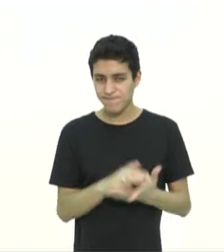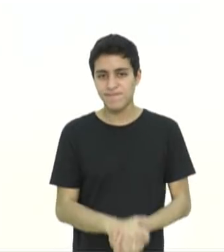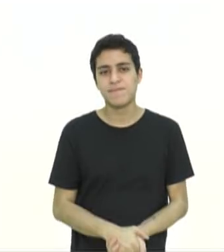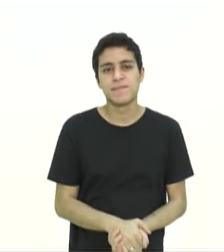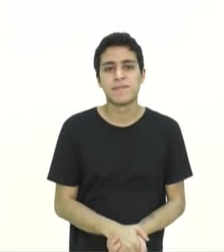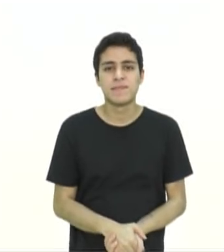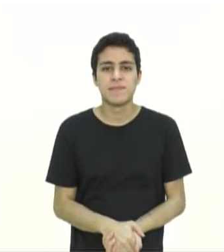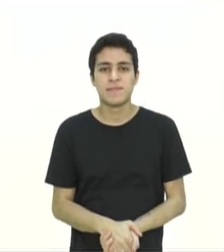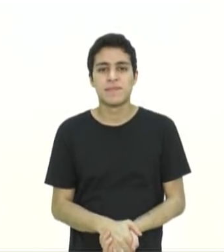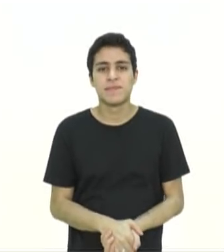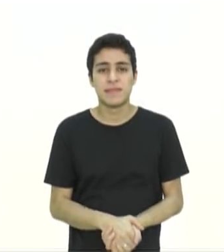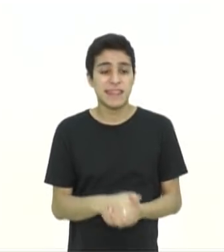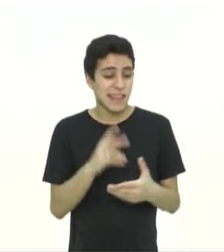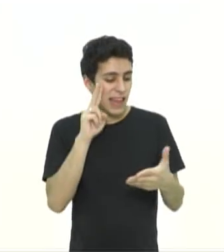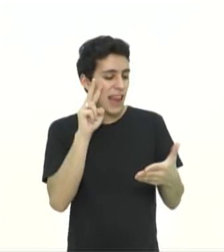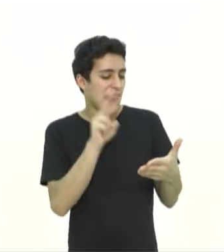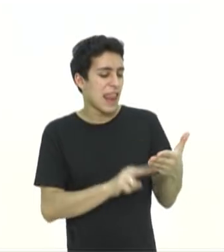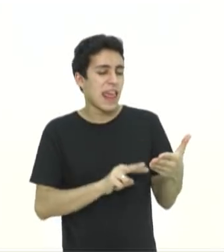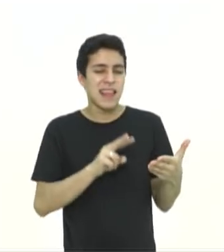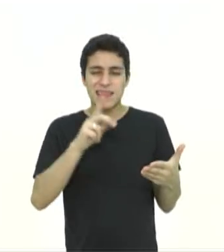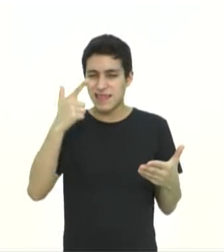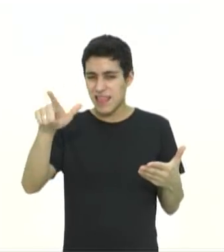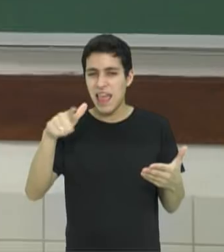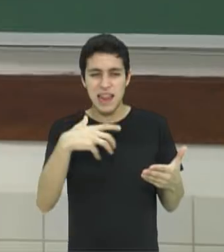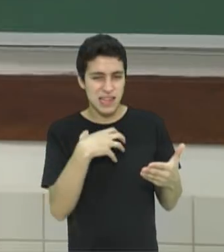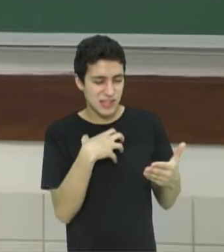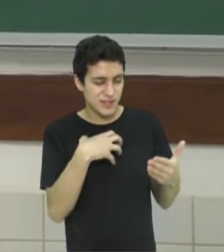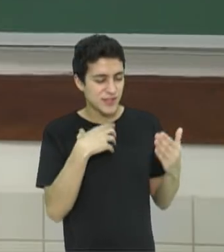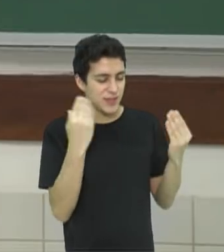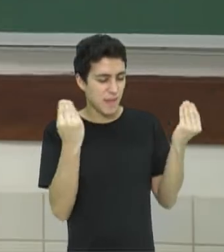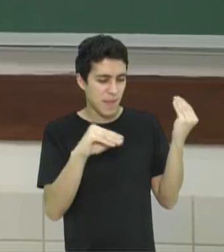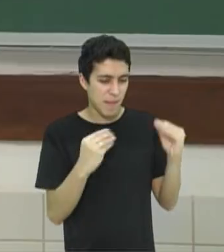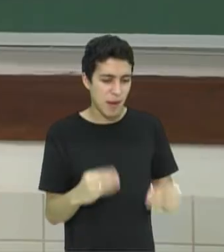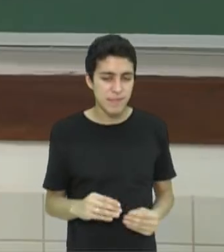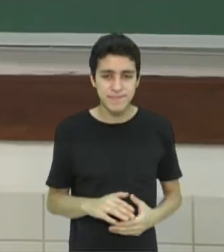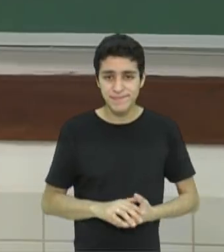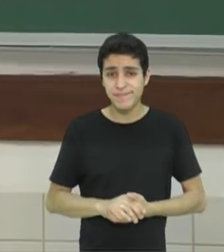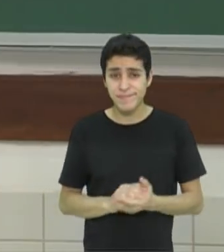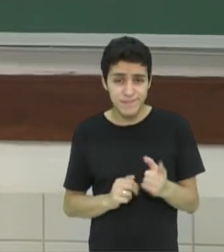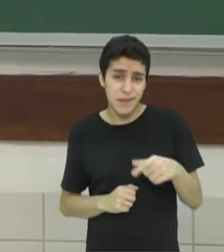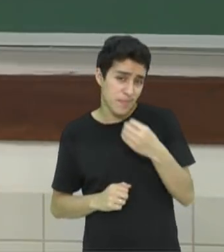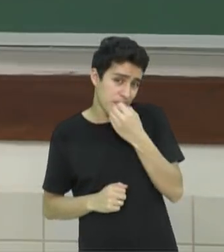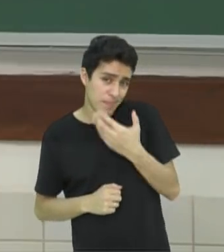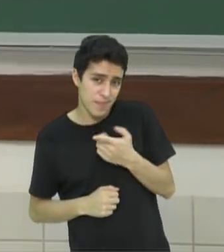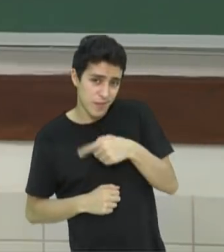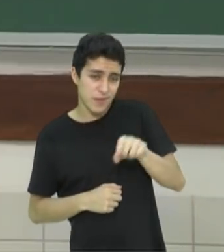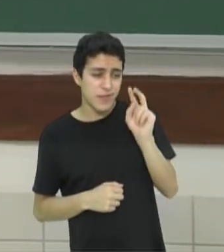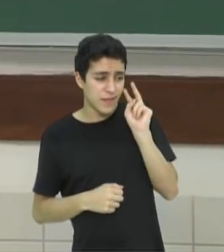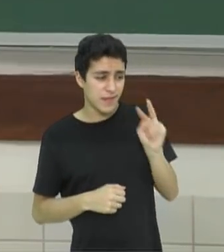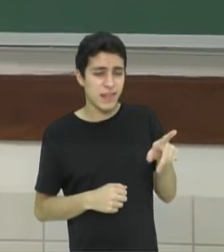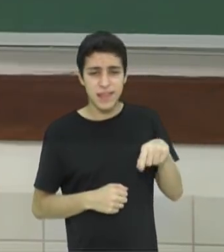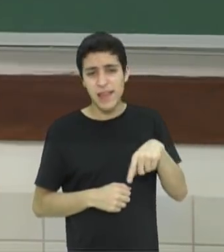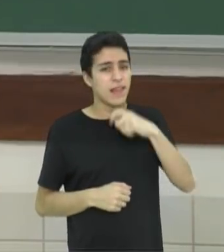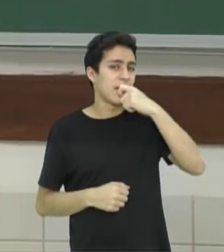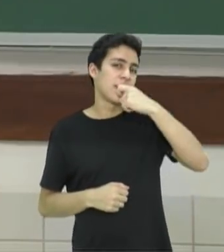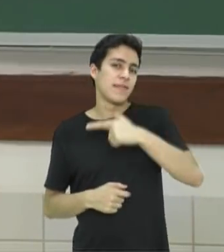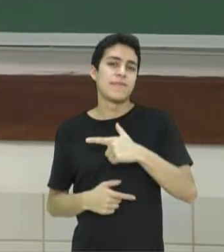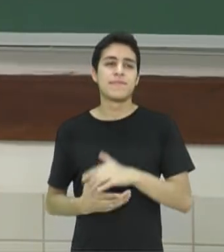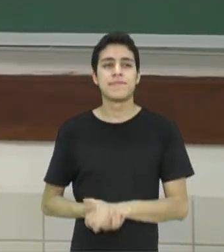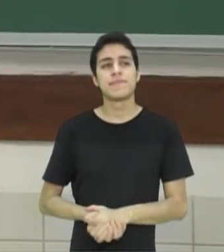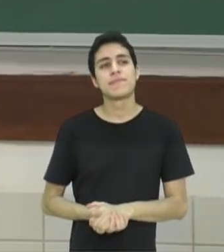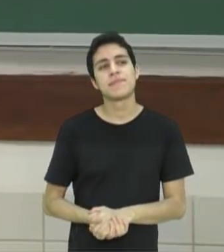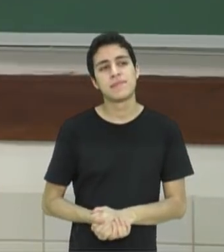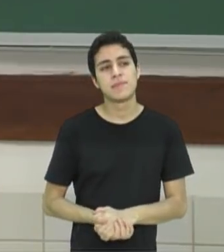entrar em contato aí, ler as outras crônicas que ele escreve, que são vale a pena você dar uma olhadinha, elas são realmente bem